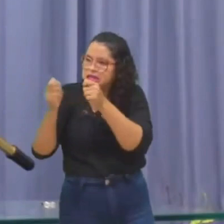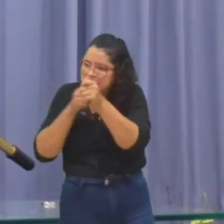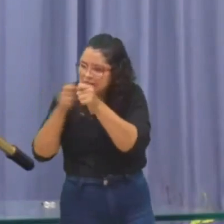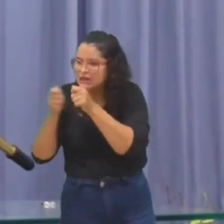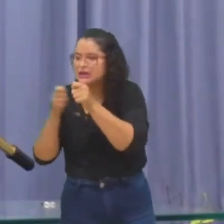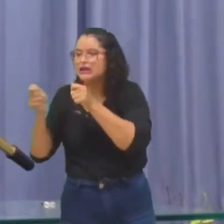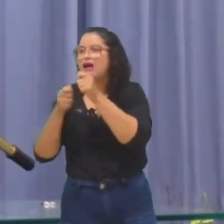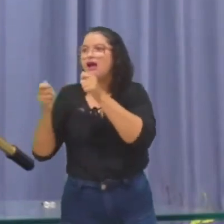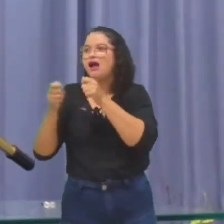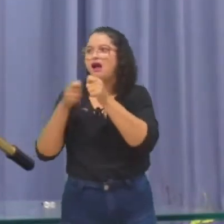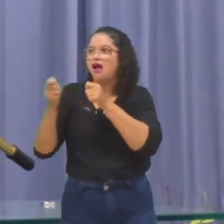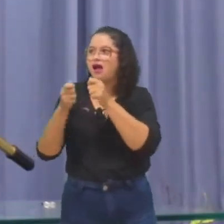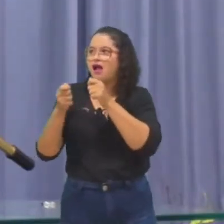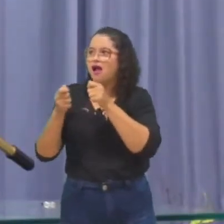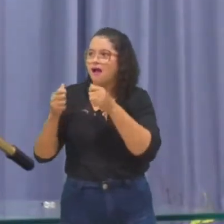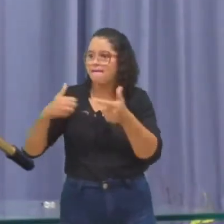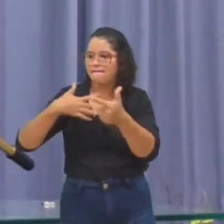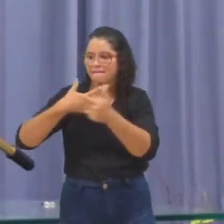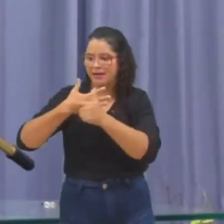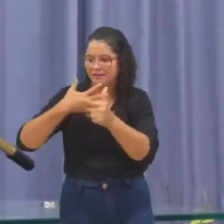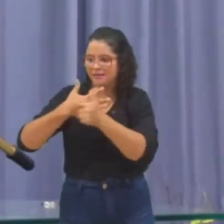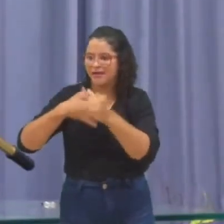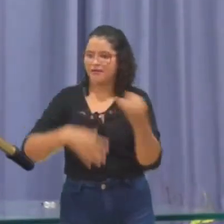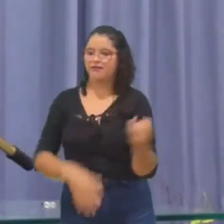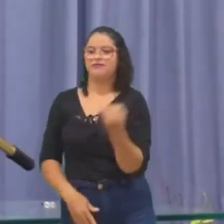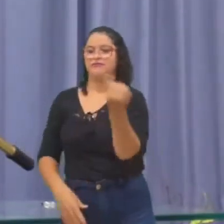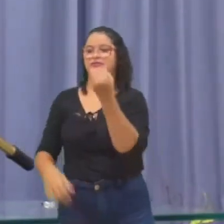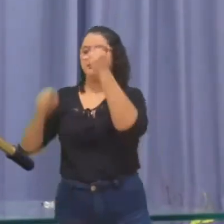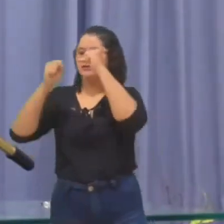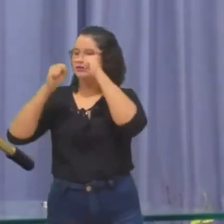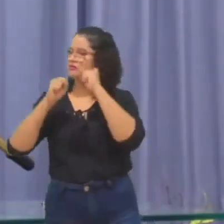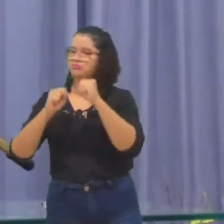não podiam, mas que o seu Deus podia.